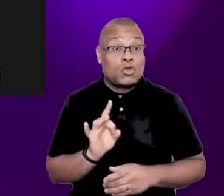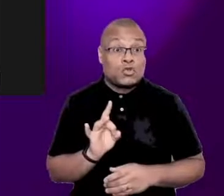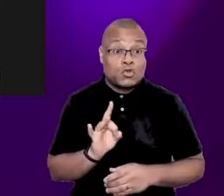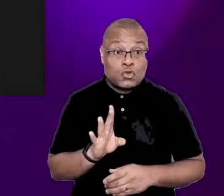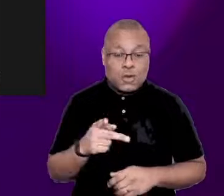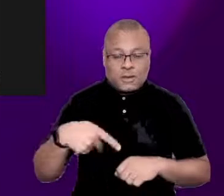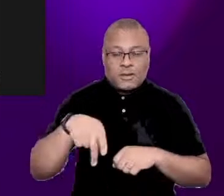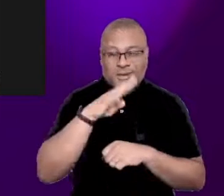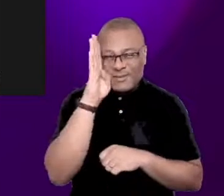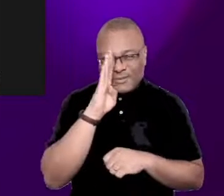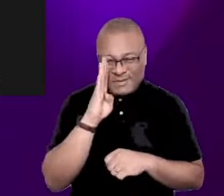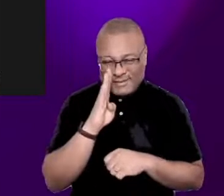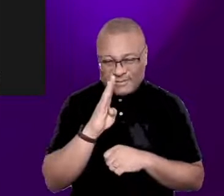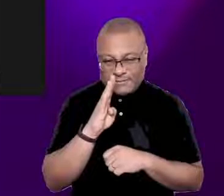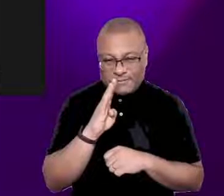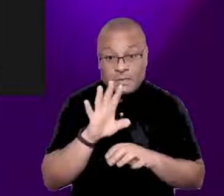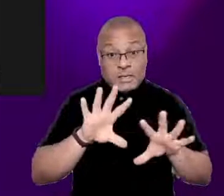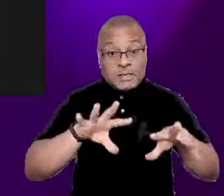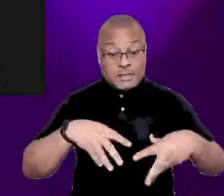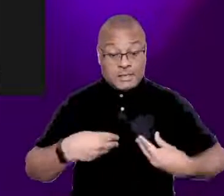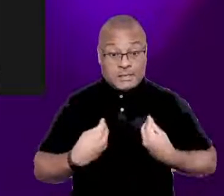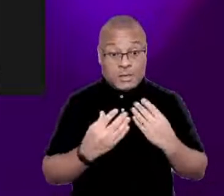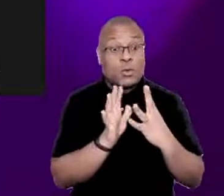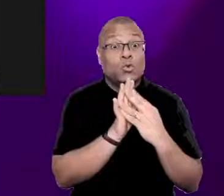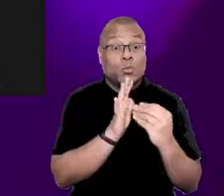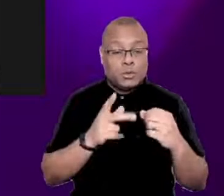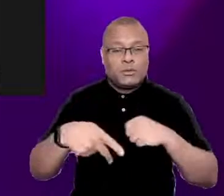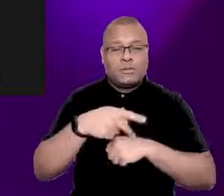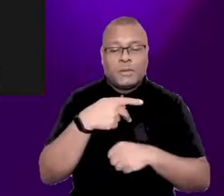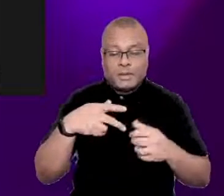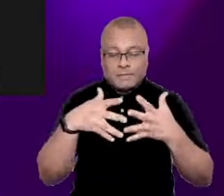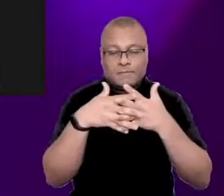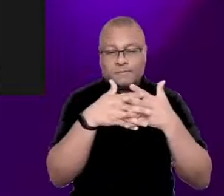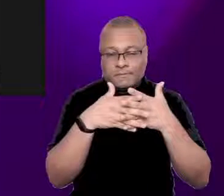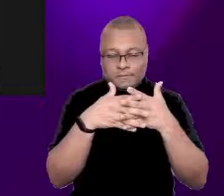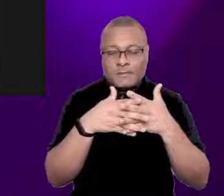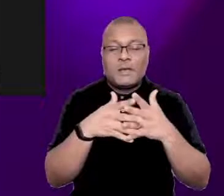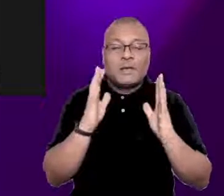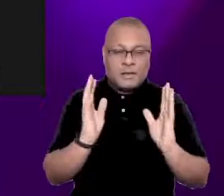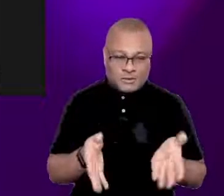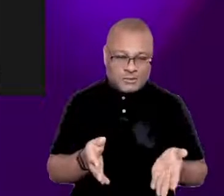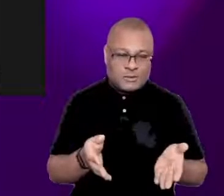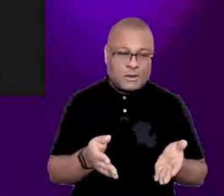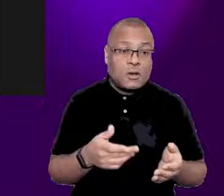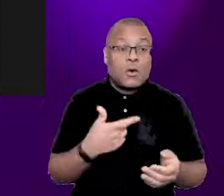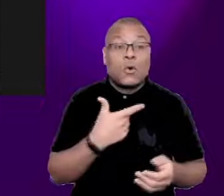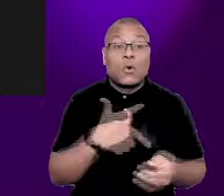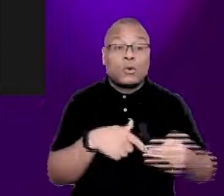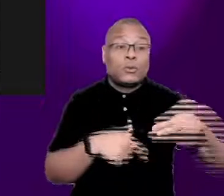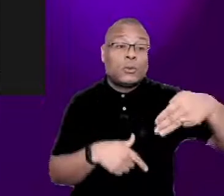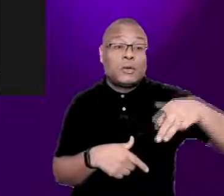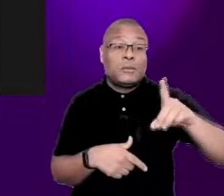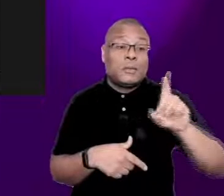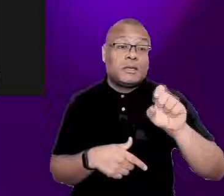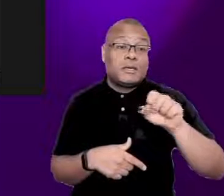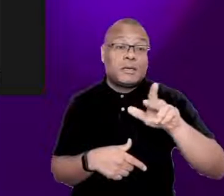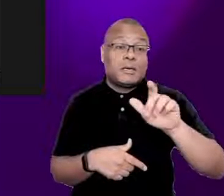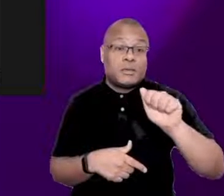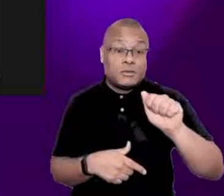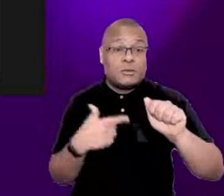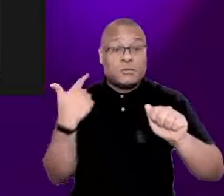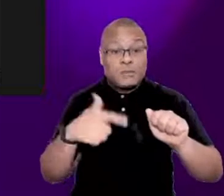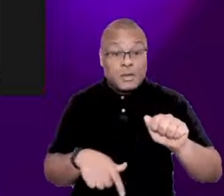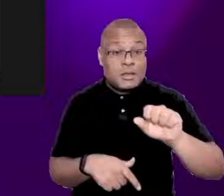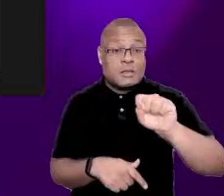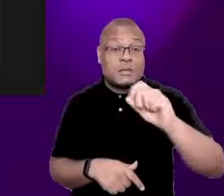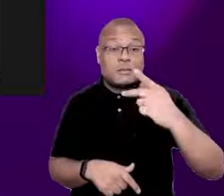no Brasil, a gente se inspirou muito nos modelos americanos que antecederam o MD Anderson e o Hospital for Special Surgery. Nós montamos o